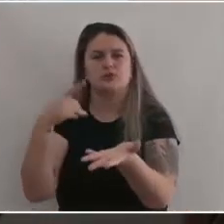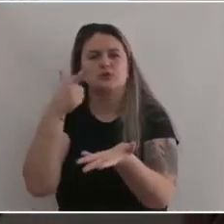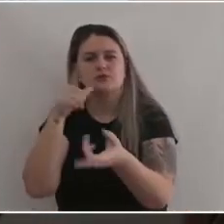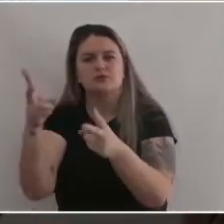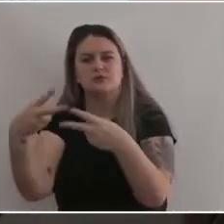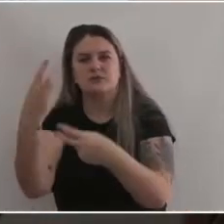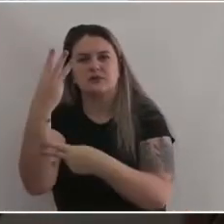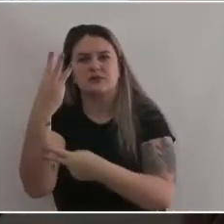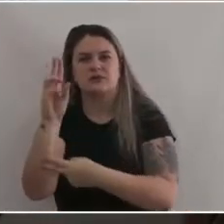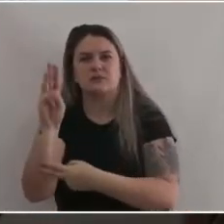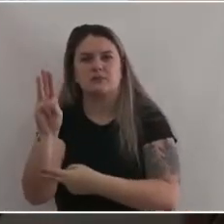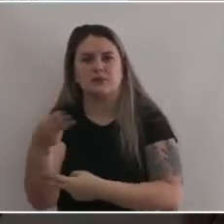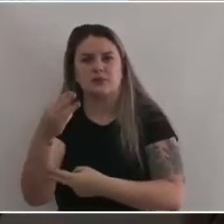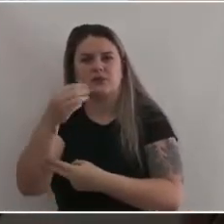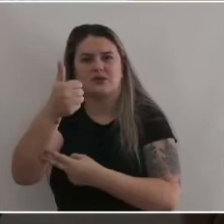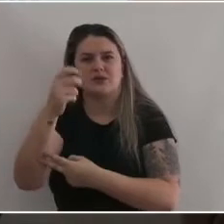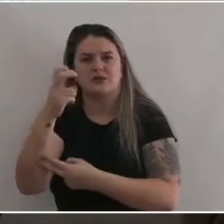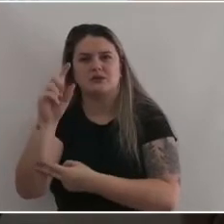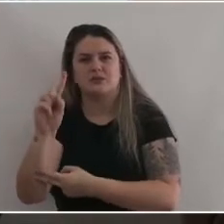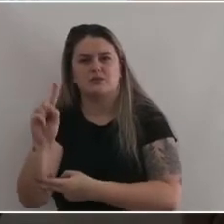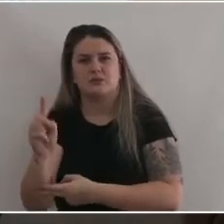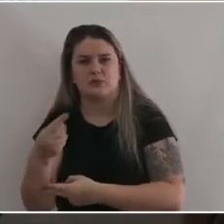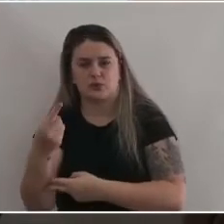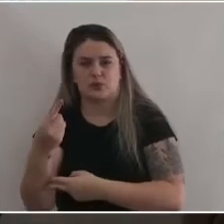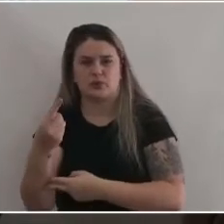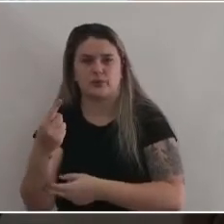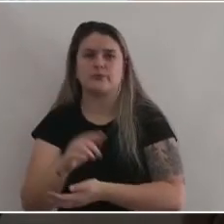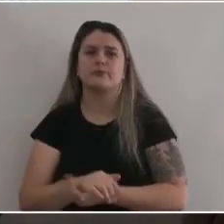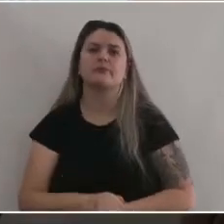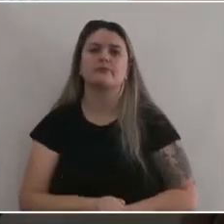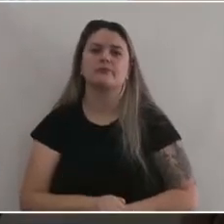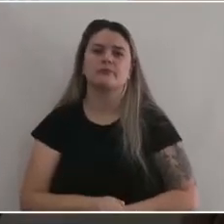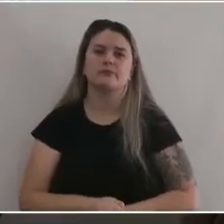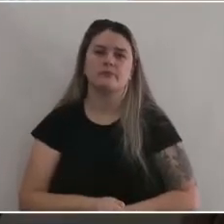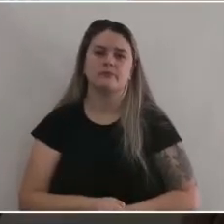arrecadado 3.015.000.